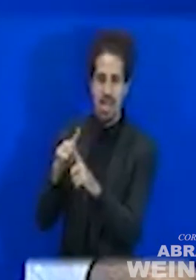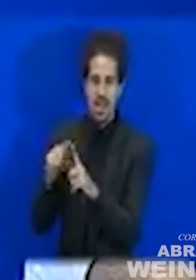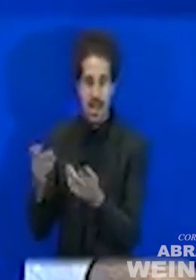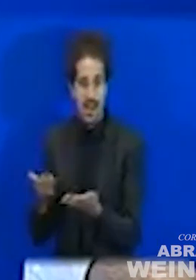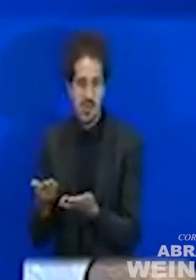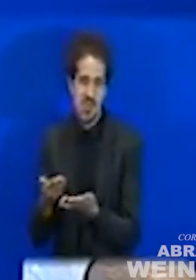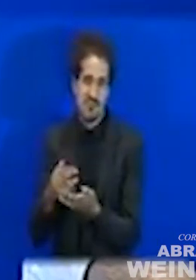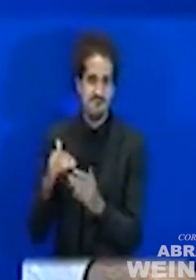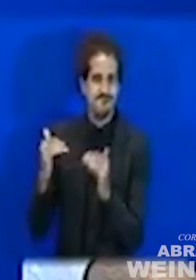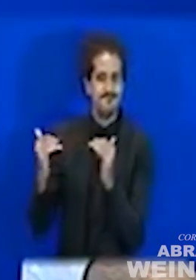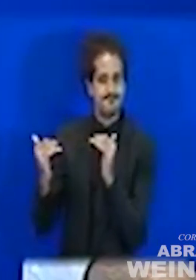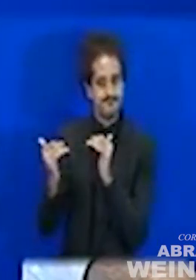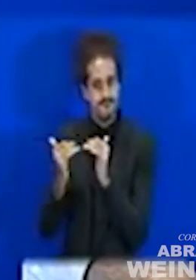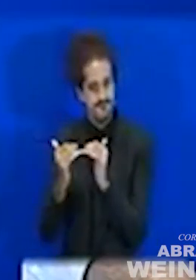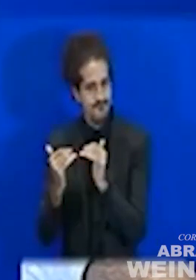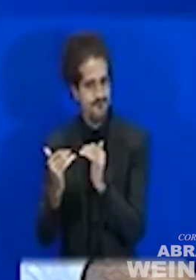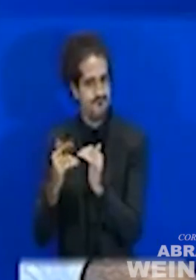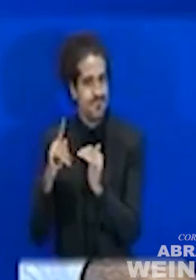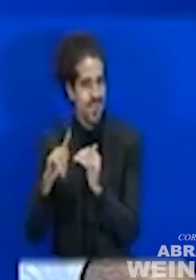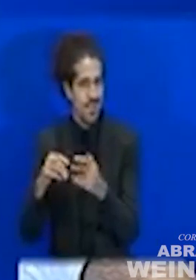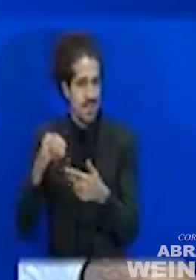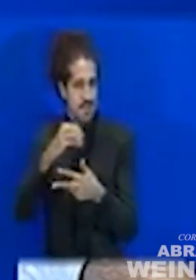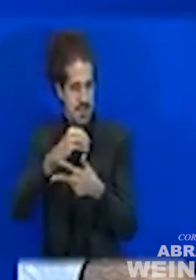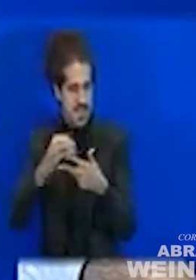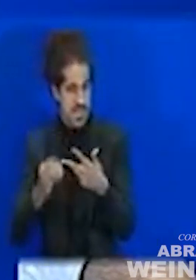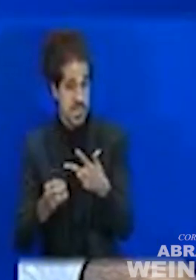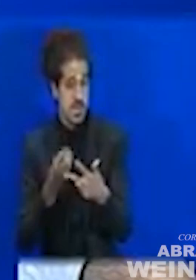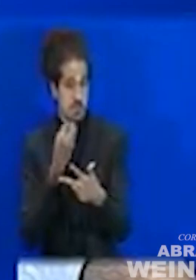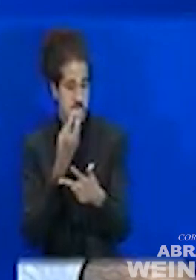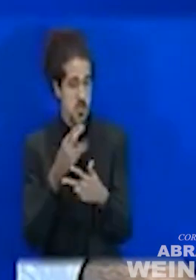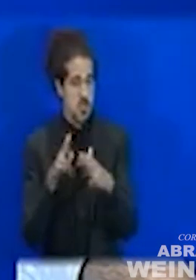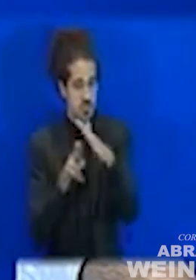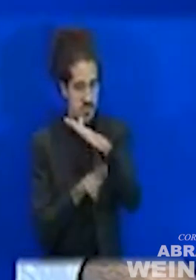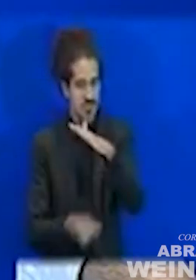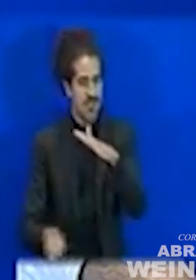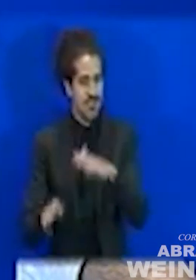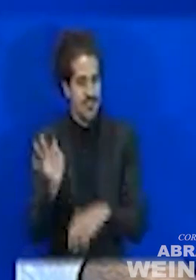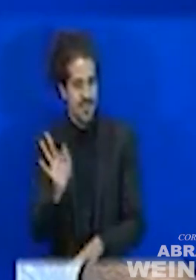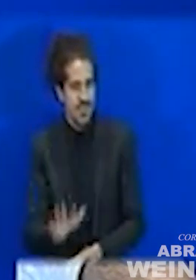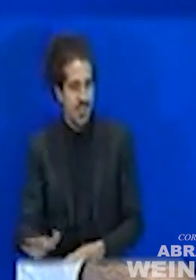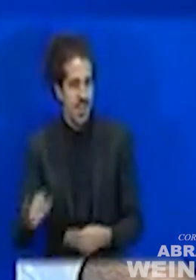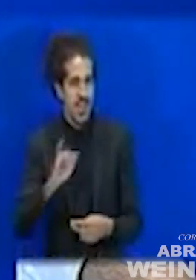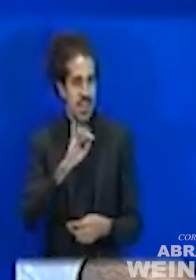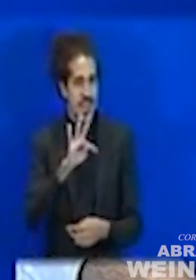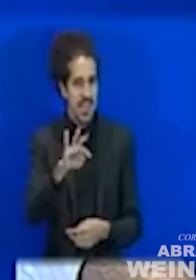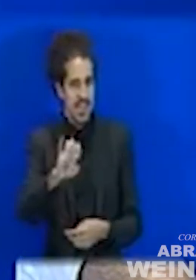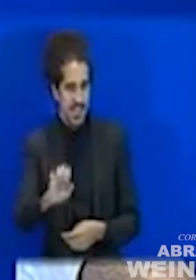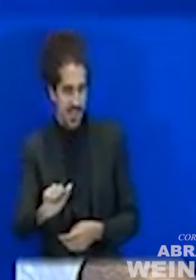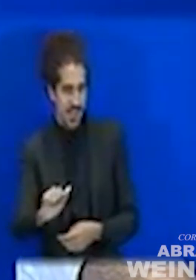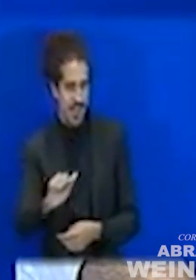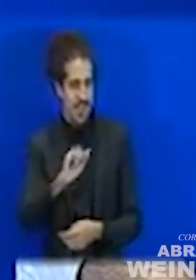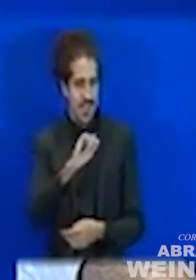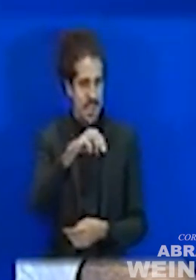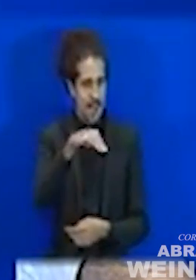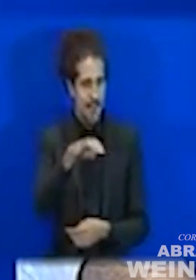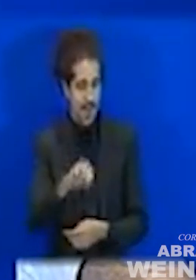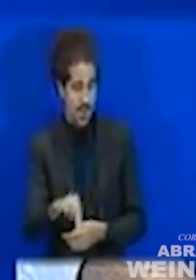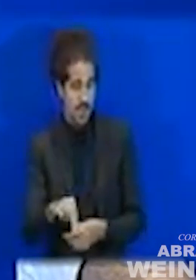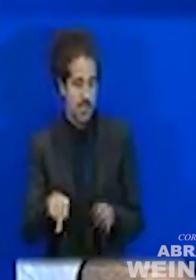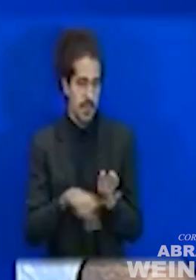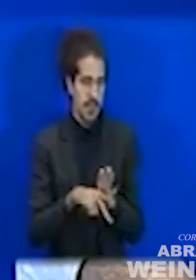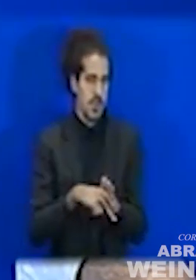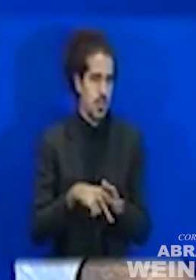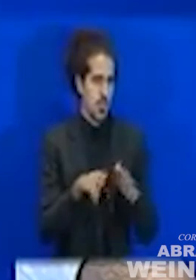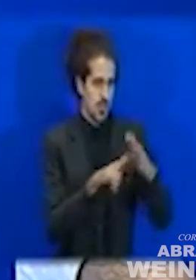falar, realmente o Enem é muito bom para as universidades federais, para o ITA, para o IME. Tem até privada,